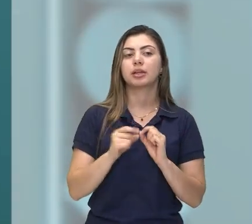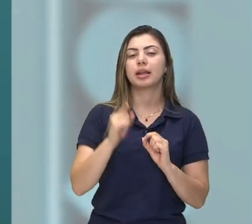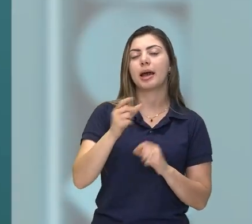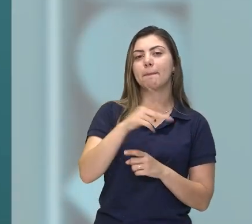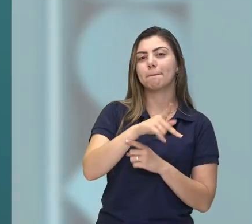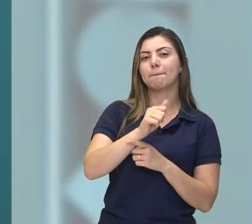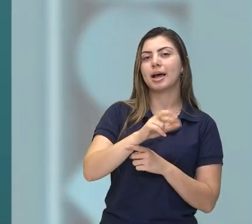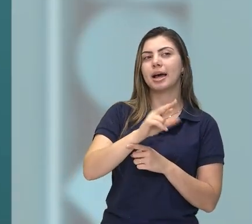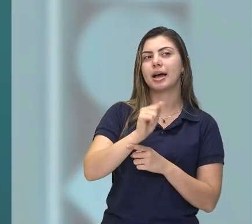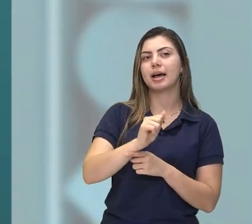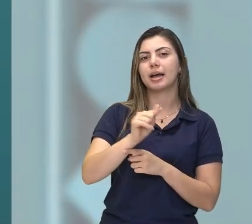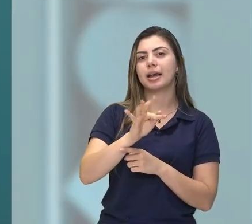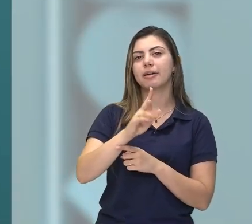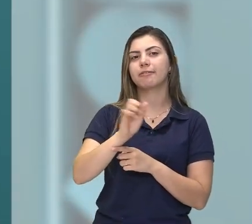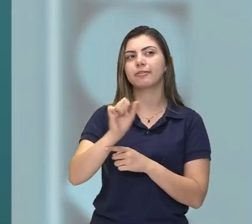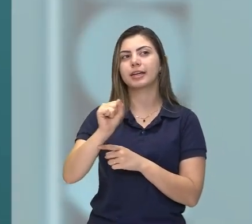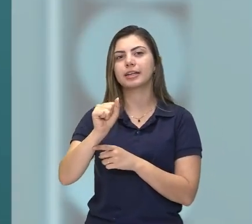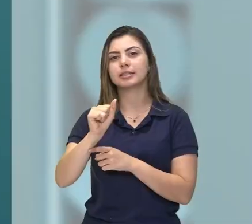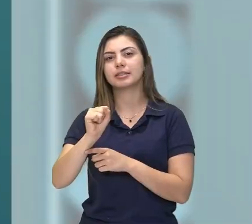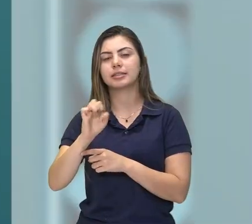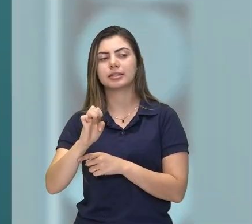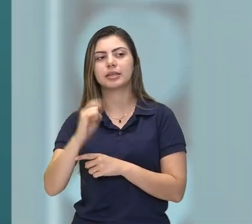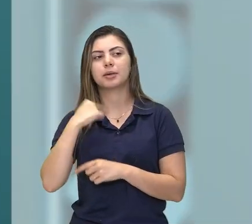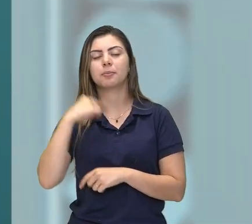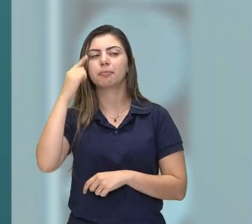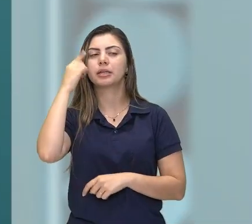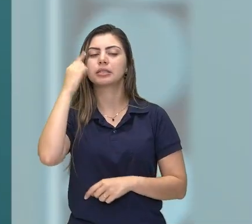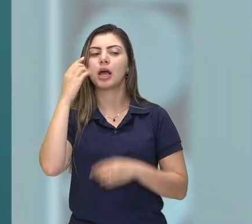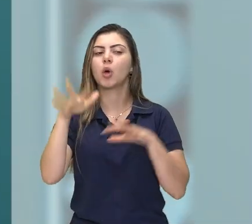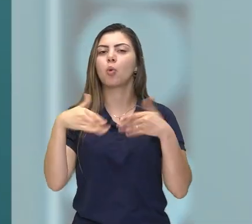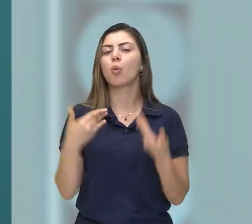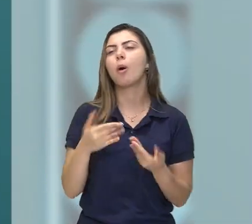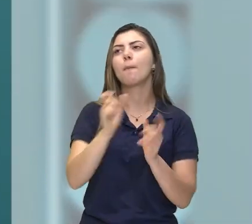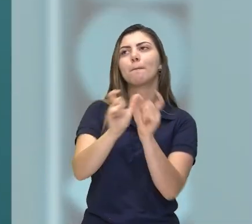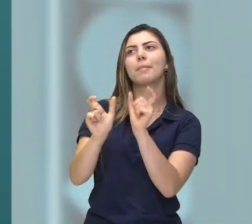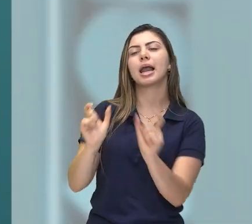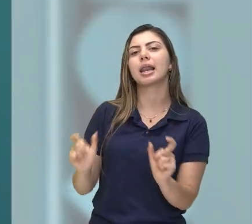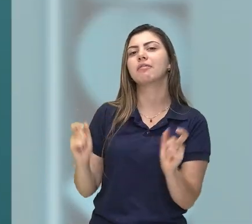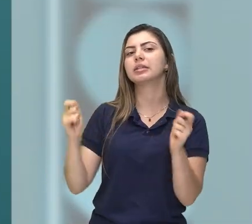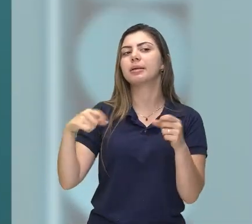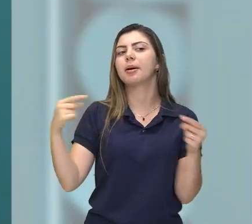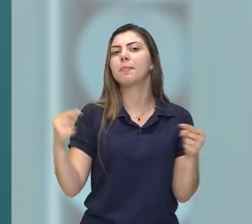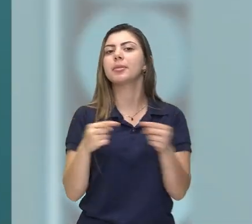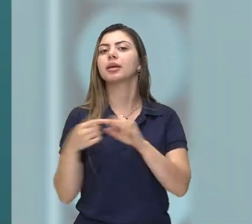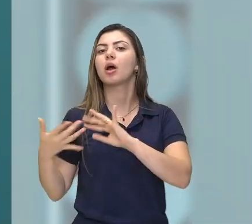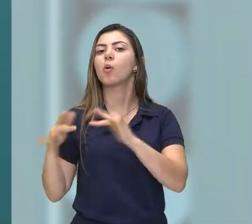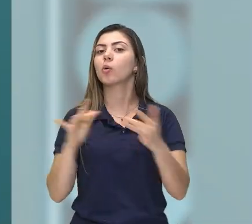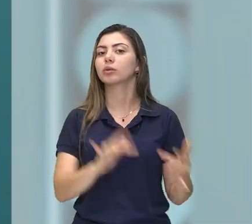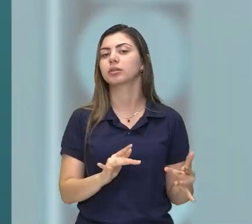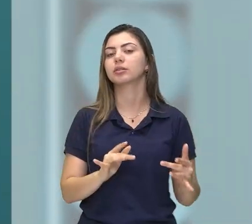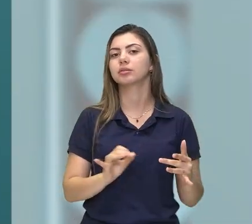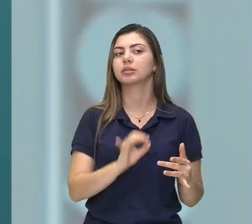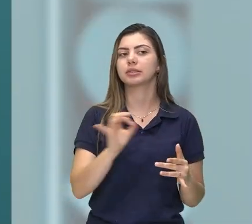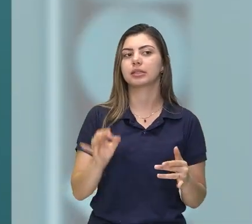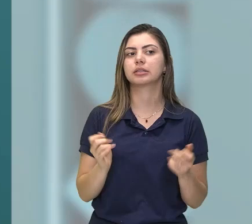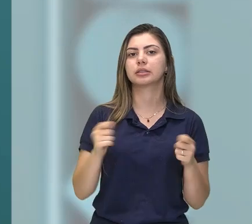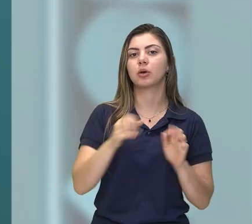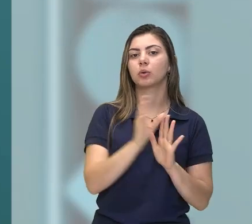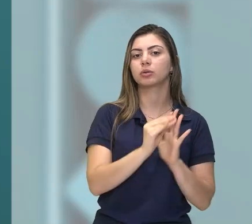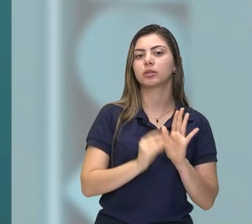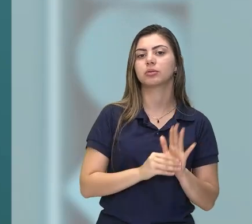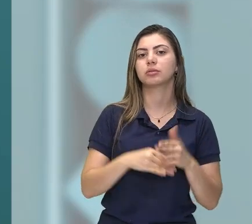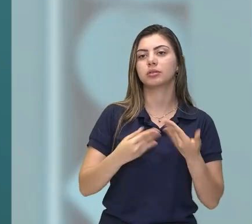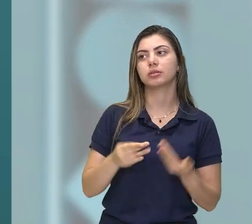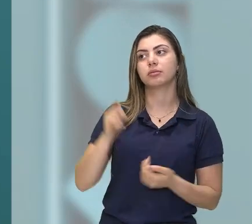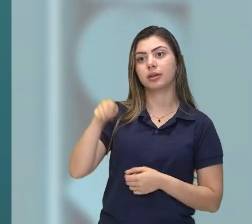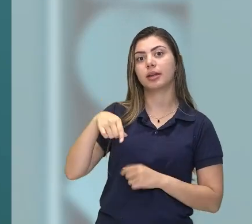nas palavras que eu vou escolher ali para, claro, retomar o sentido original do texto, mas sem ferir o contexto, que é a pessoa com quem